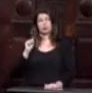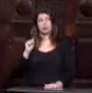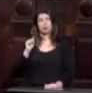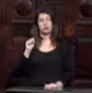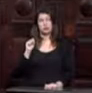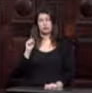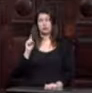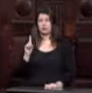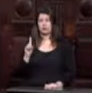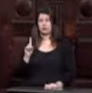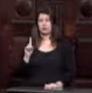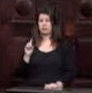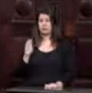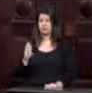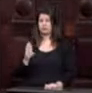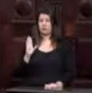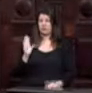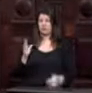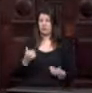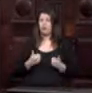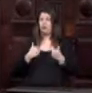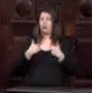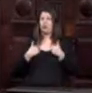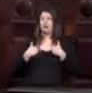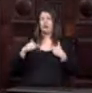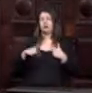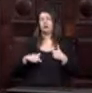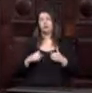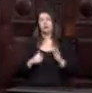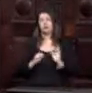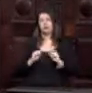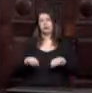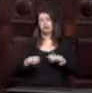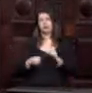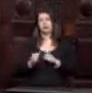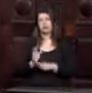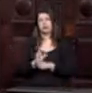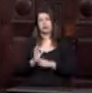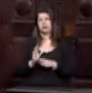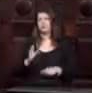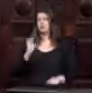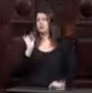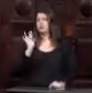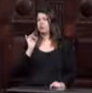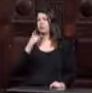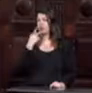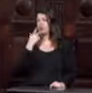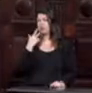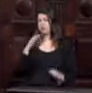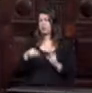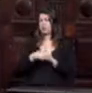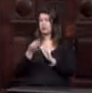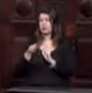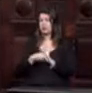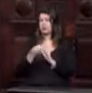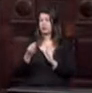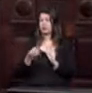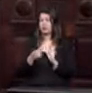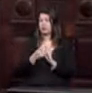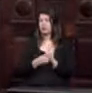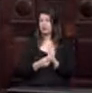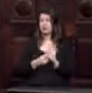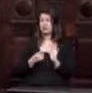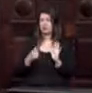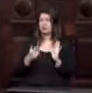dá a honra de defendê-la aqui, o que nós estamos apenas apontando é corrigir esse texto aprovado,